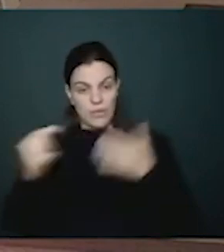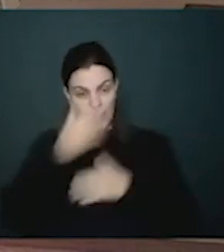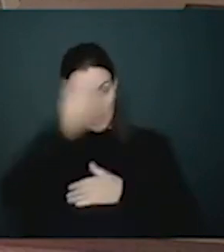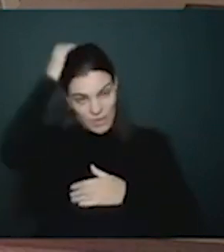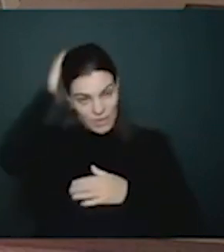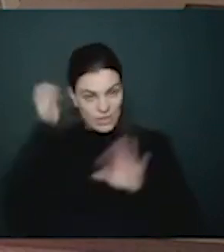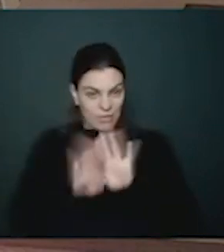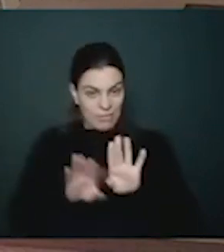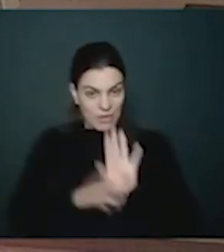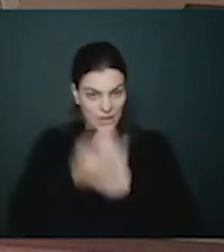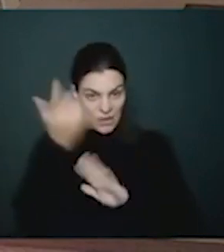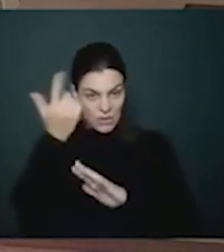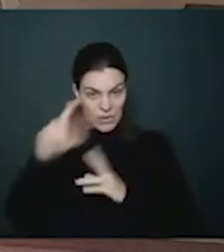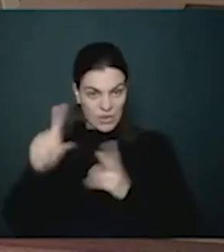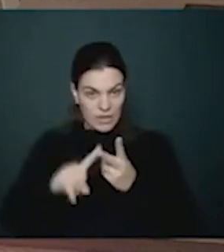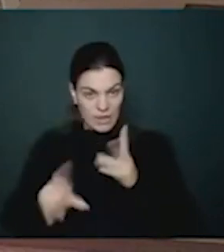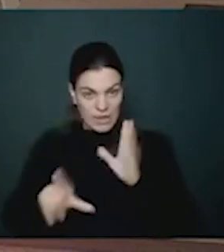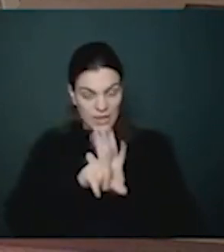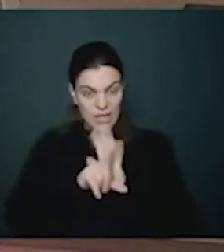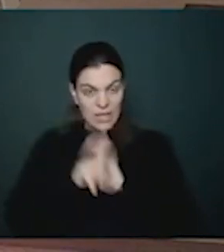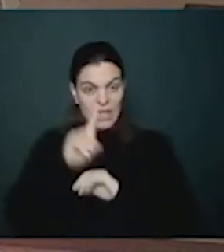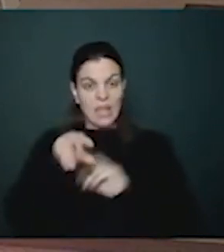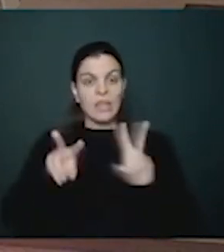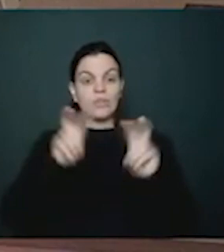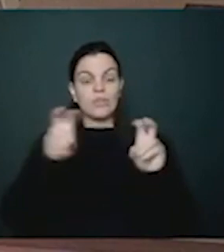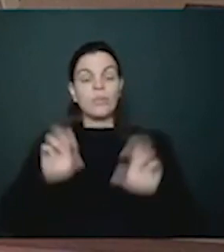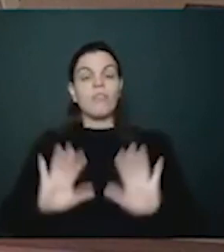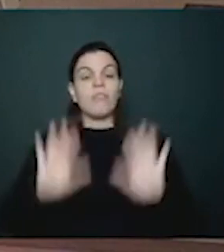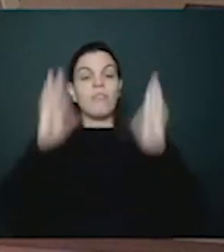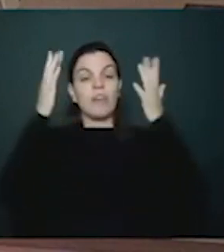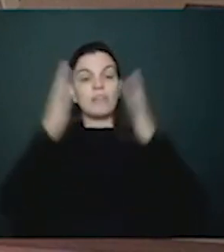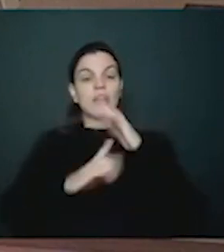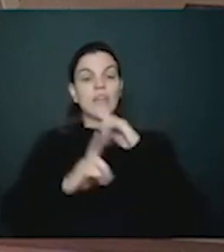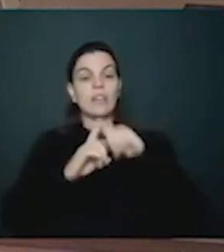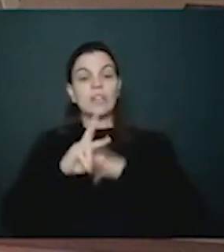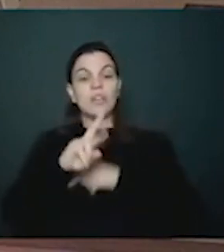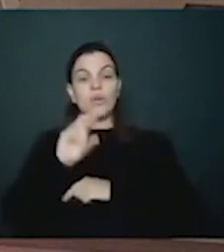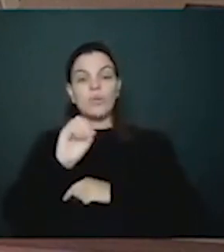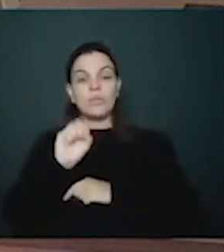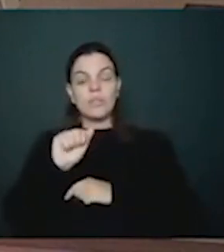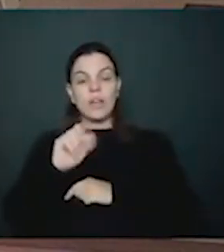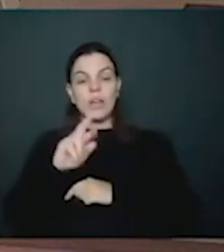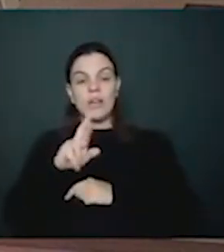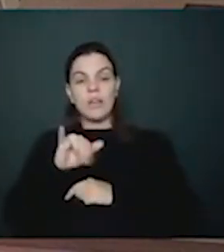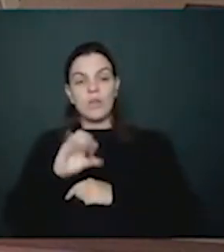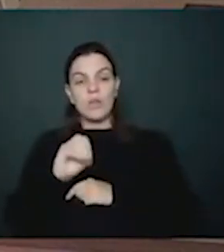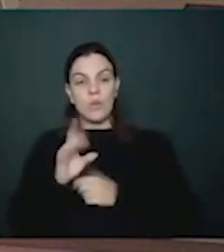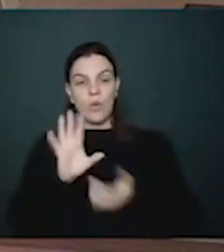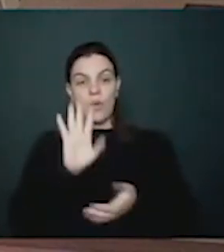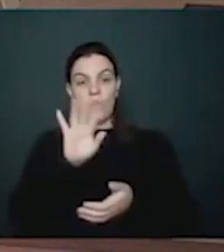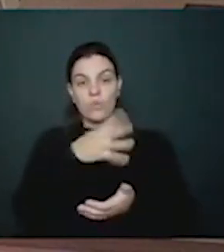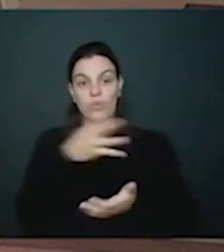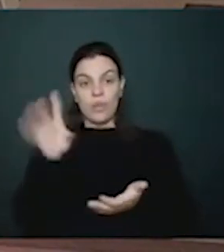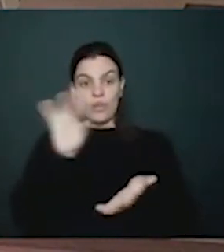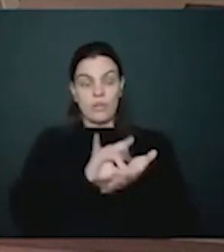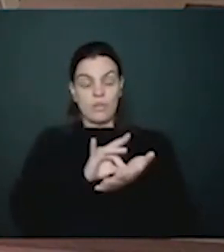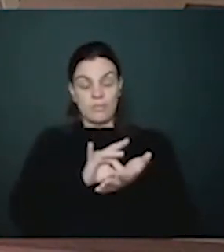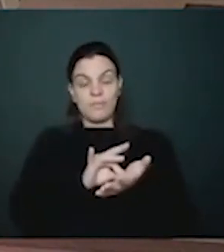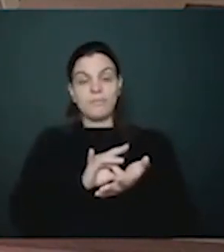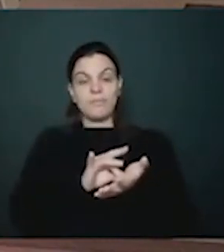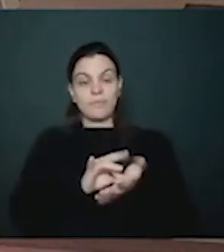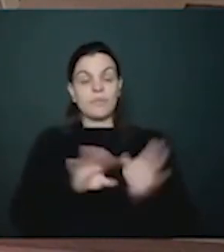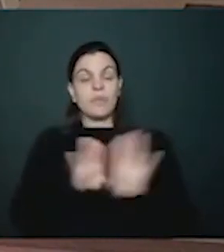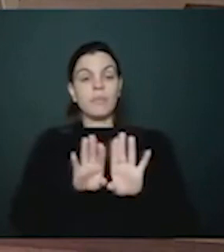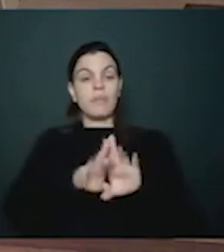que instituiu a festa da Igreja do Rosário no calendário oficial. Também tivemos aqui uma lei de diversos vereadores que institui o